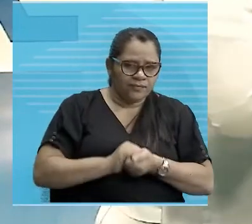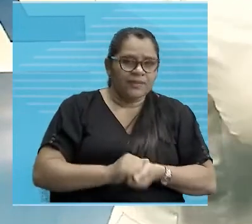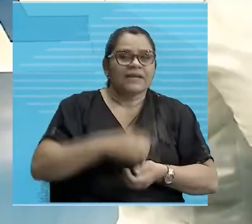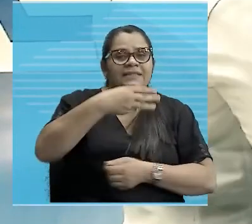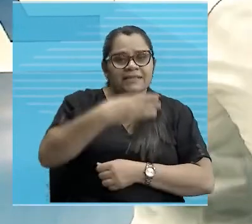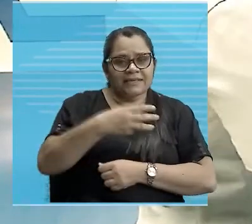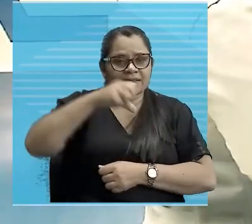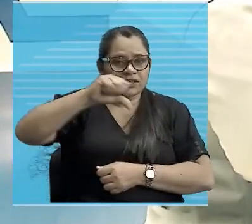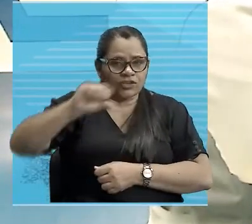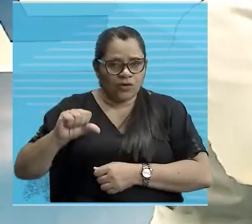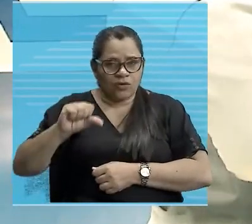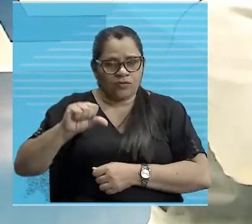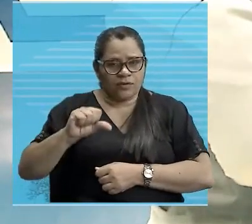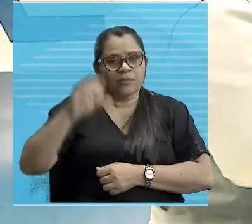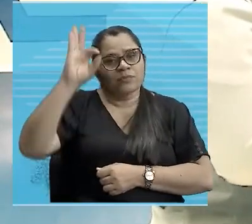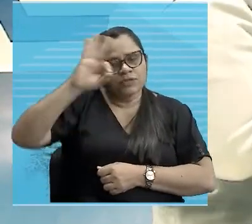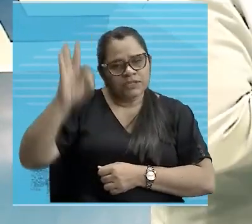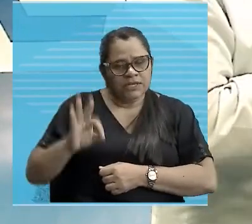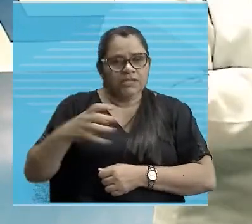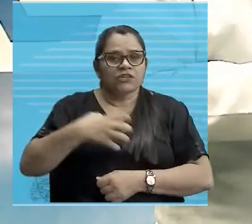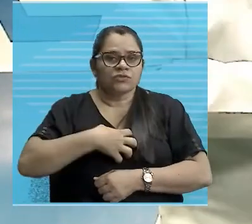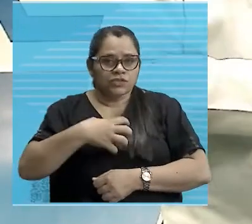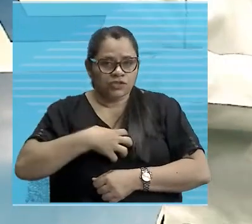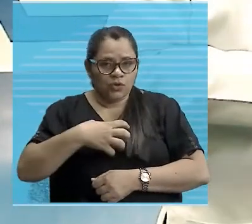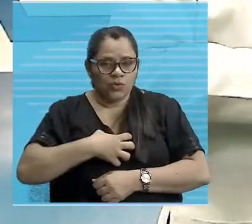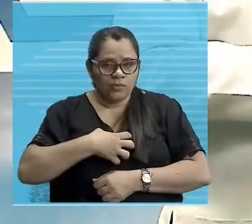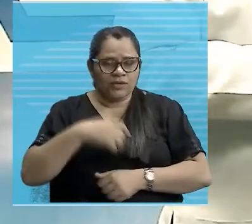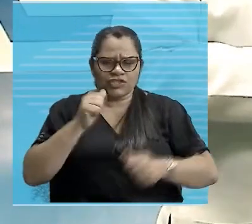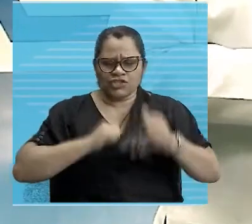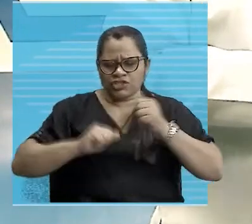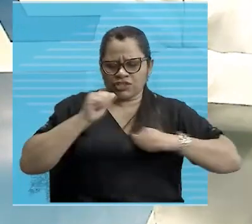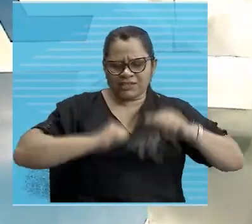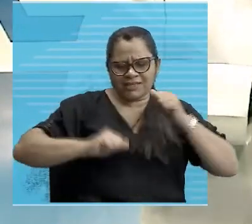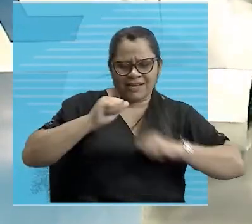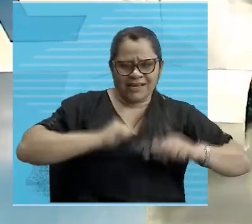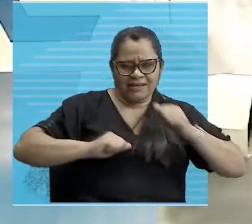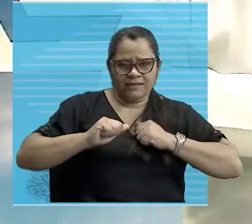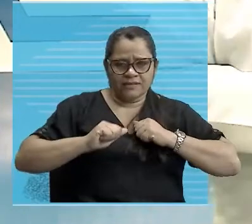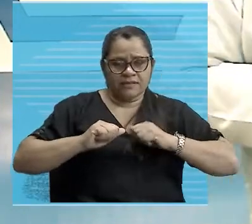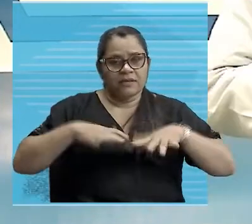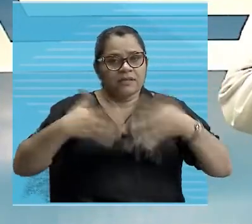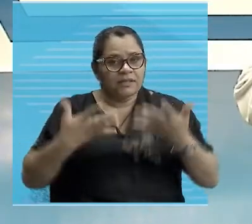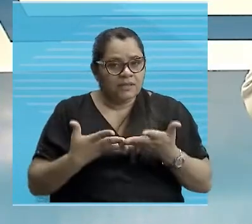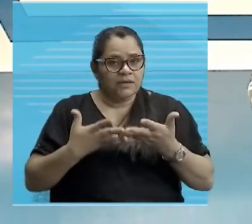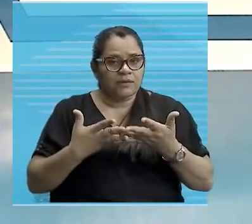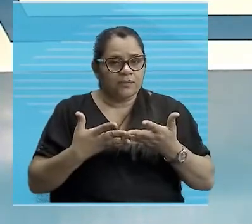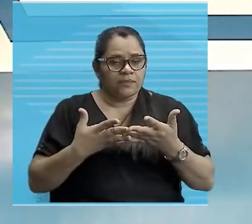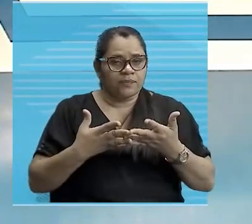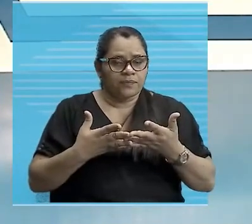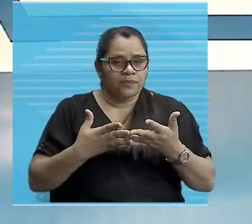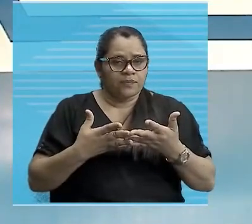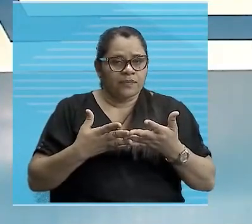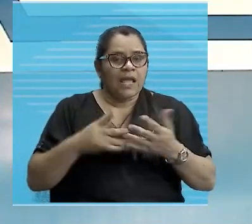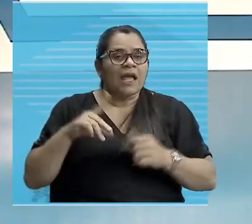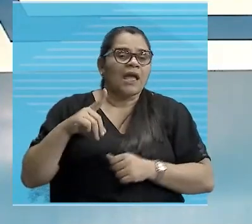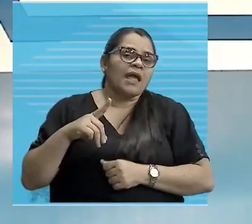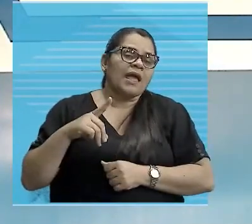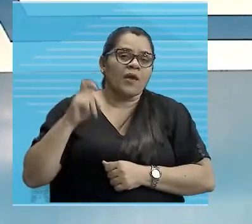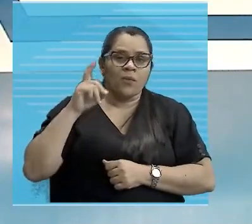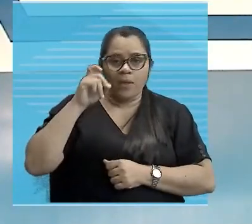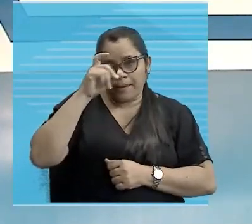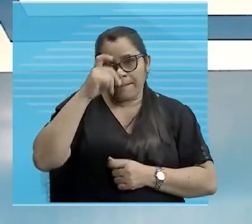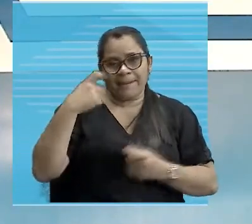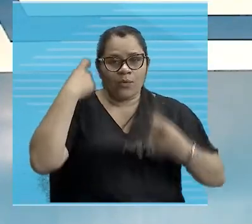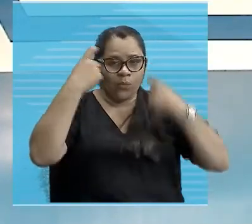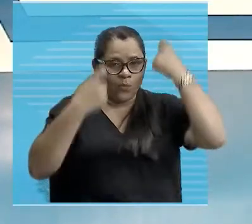39% tinham sintomas de estresse pós-traumático. Outro ponto que existe, isso de